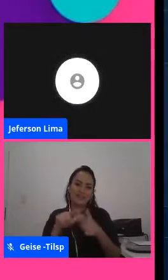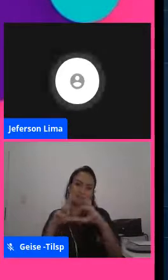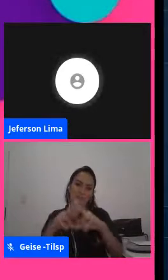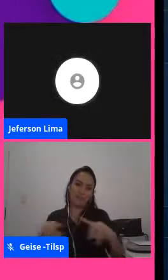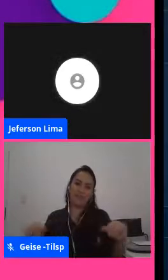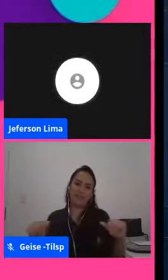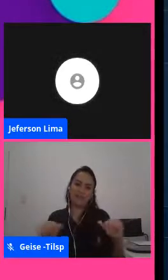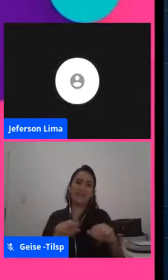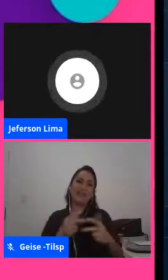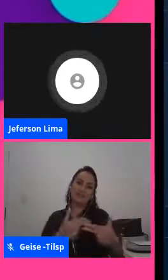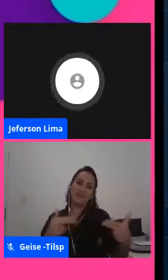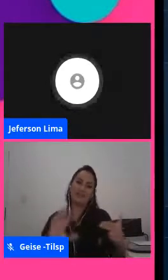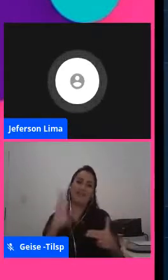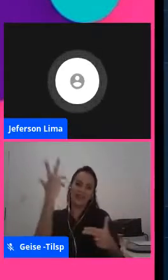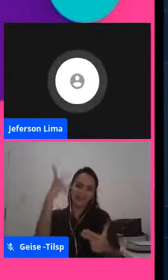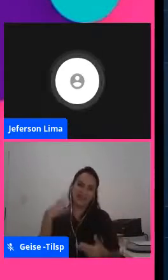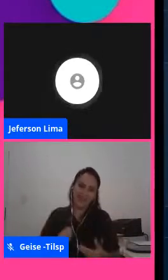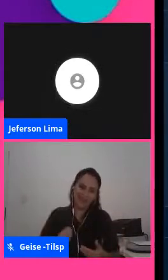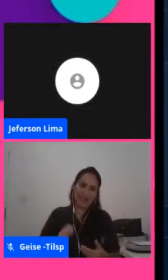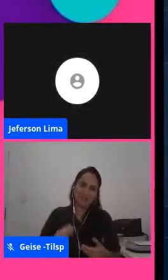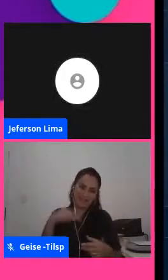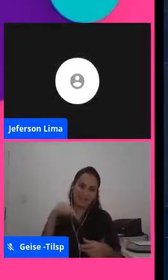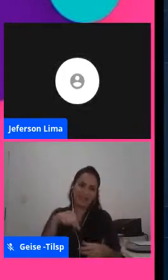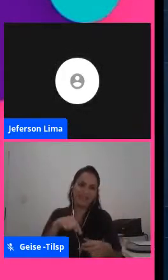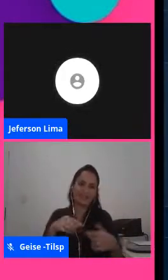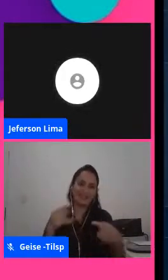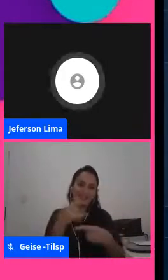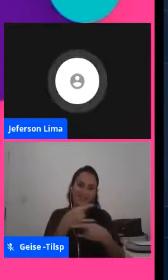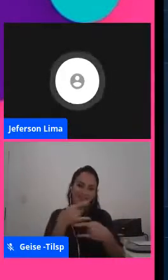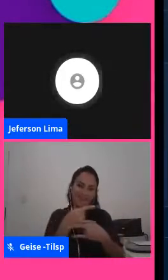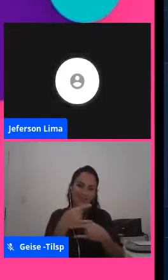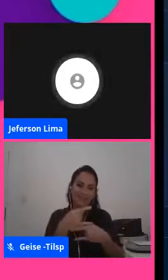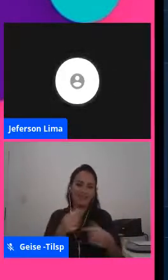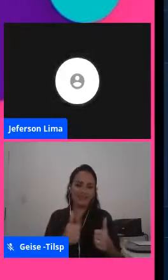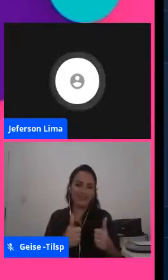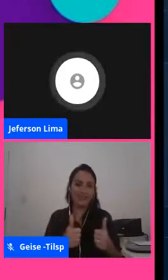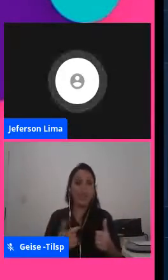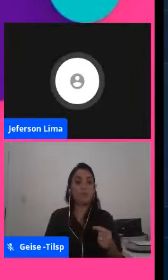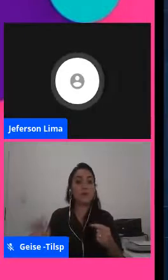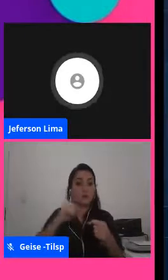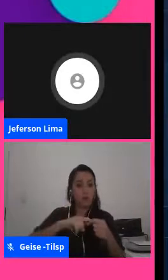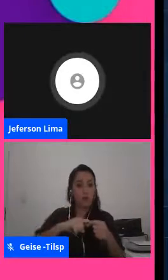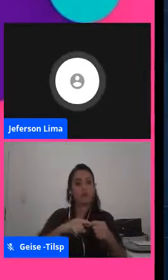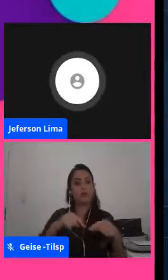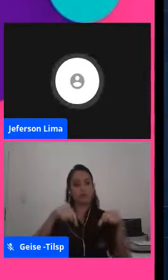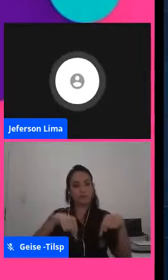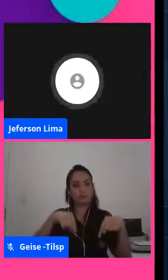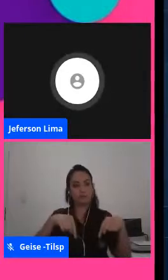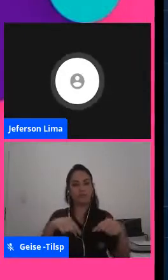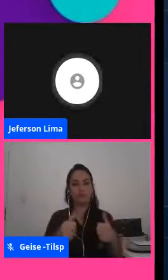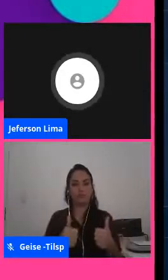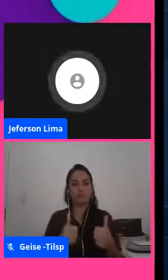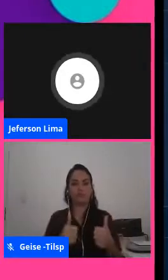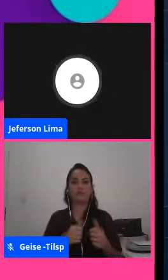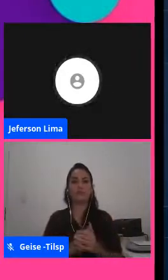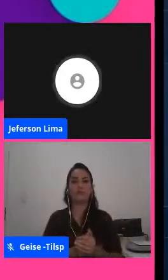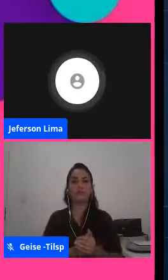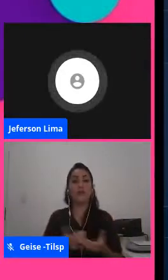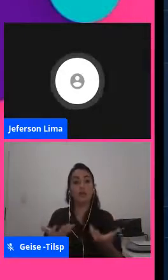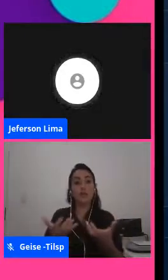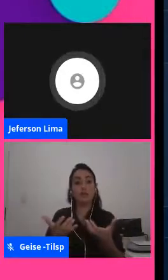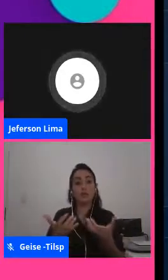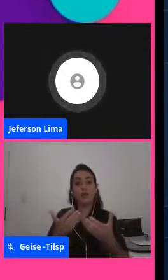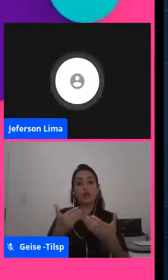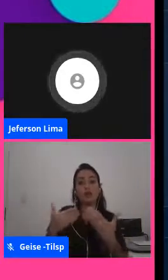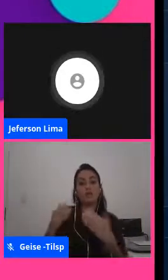vivo. Voltando para cá. Ponto que a gente tava listando, né? A gente quer que ele se comunique por mensageria. A gente quer que